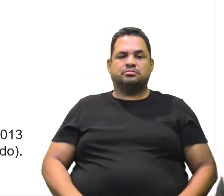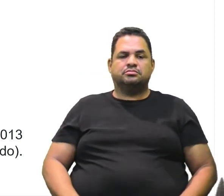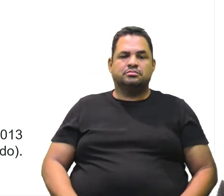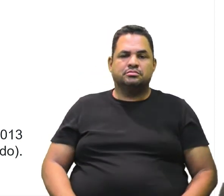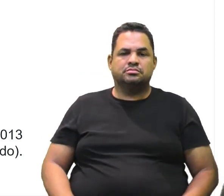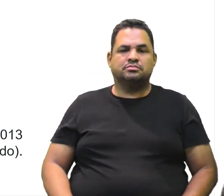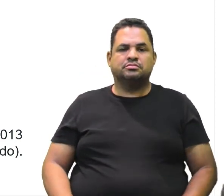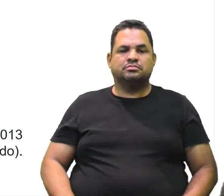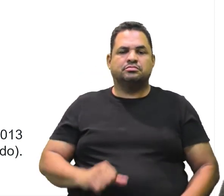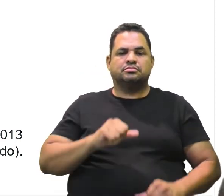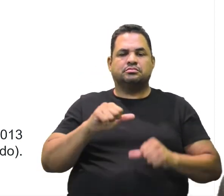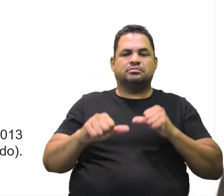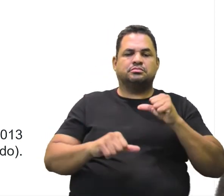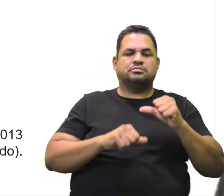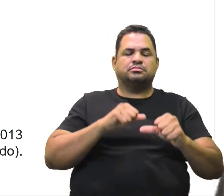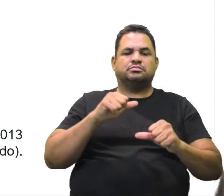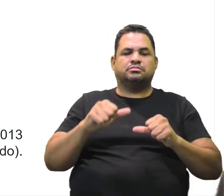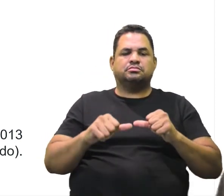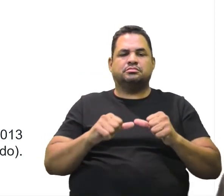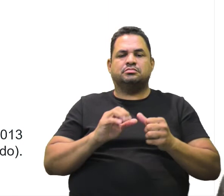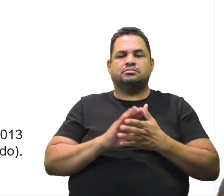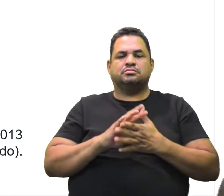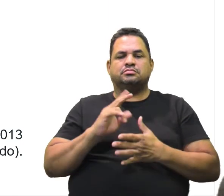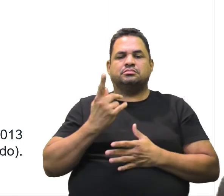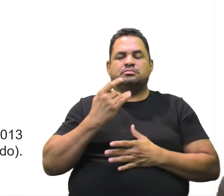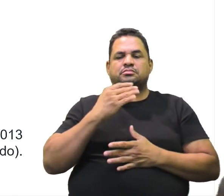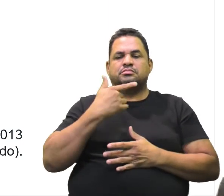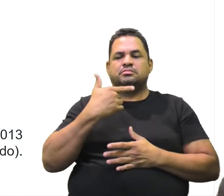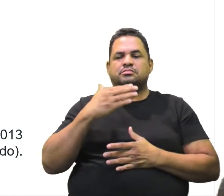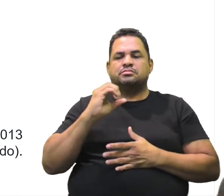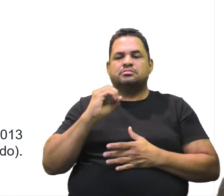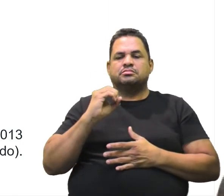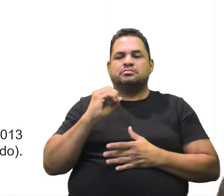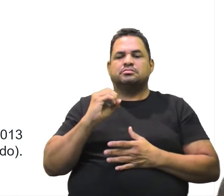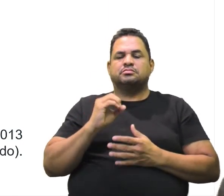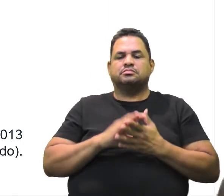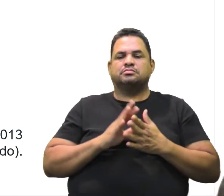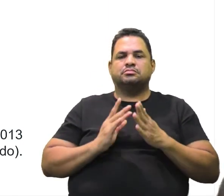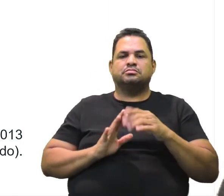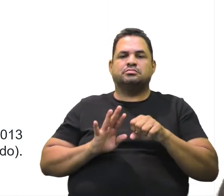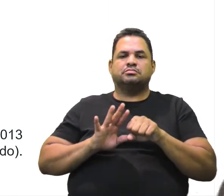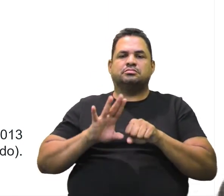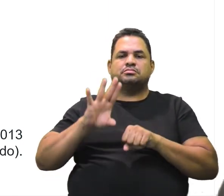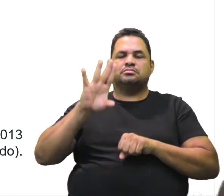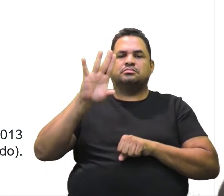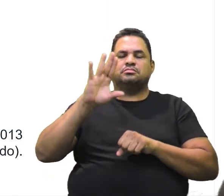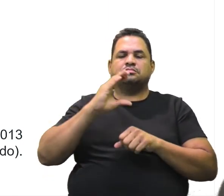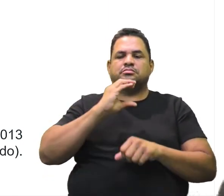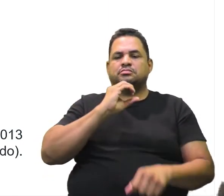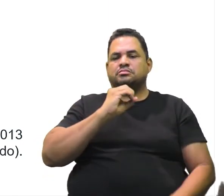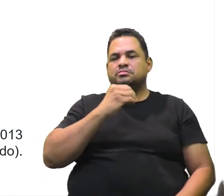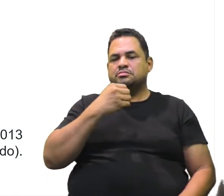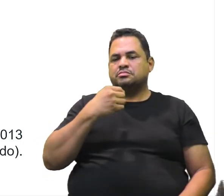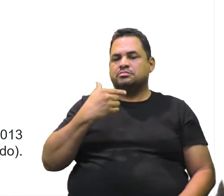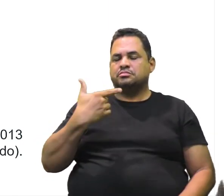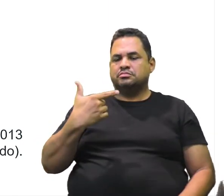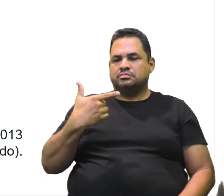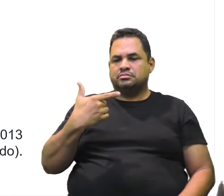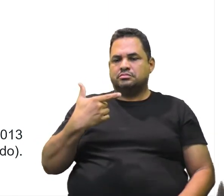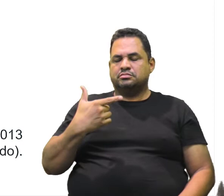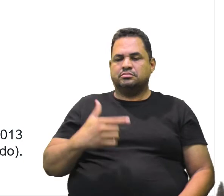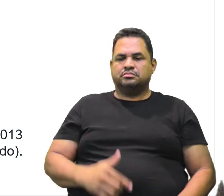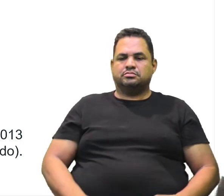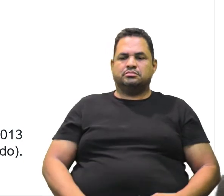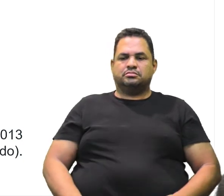oxigenada, se transformando em H2O e liberando oxigênio.